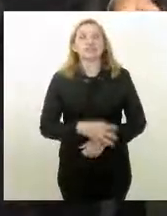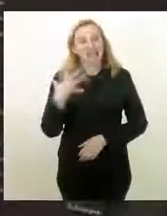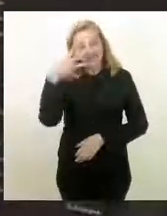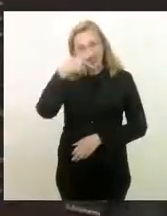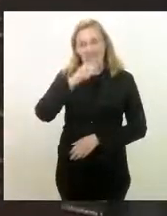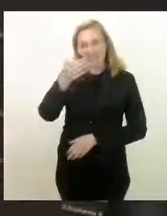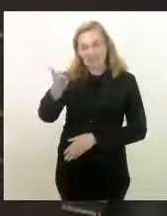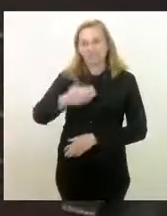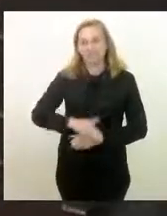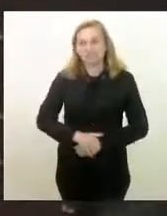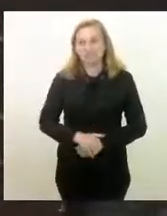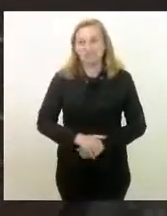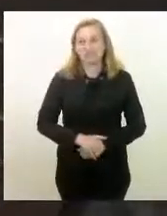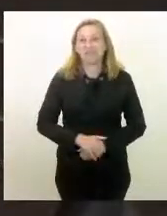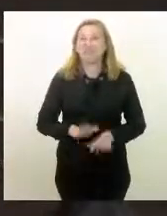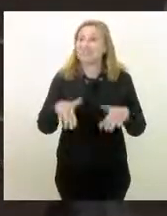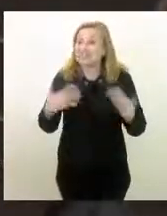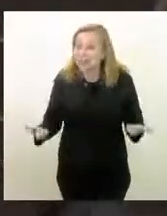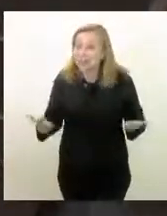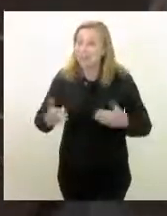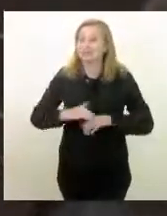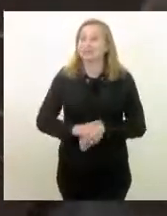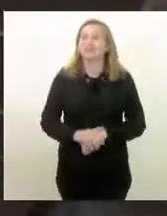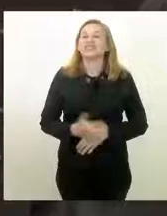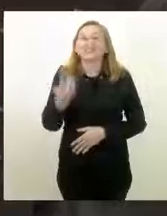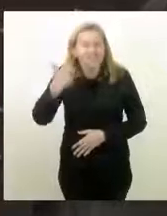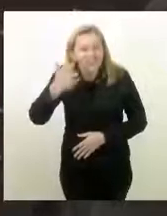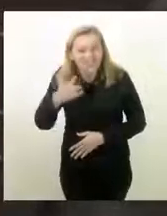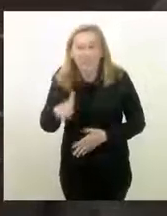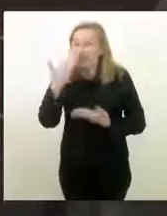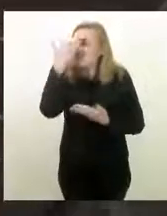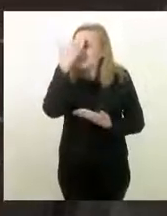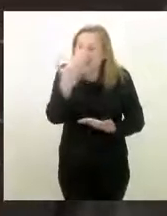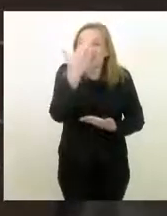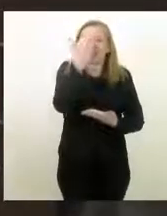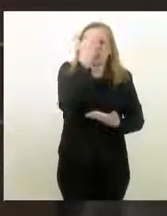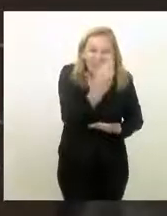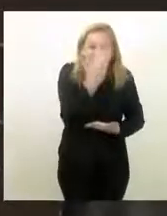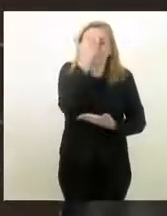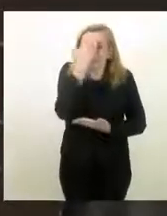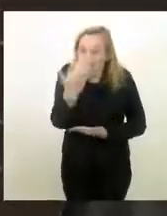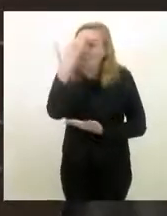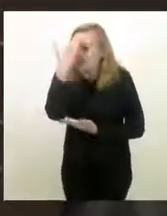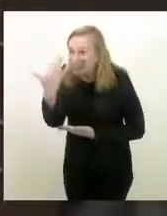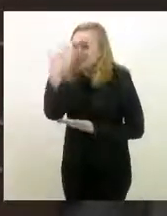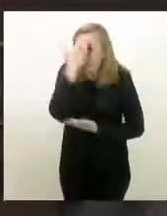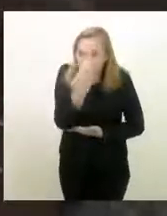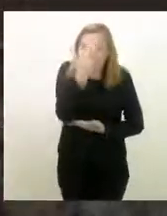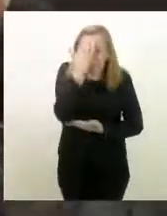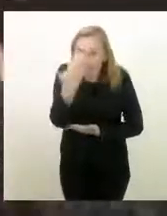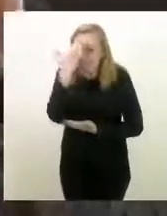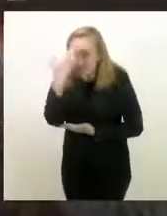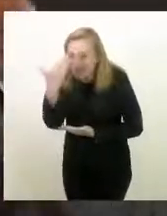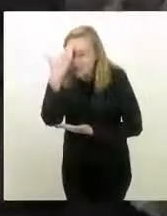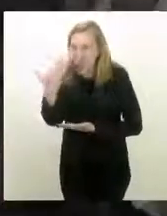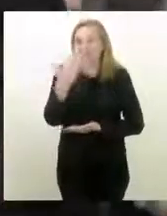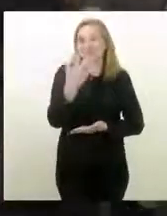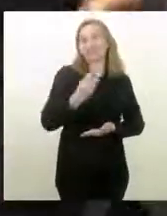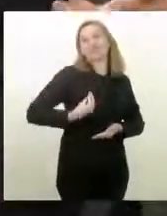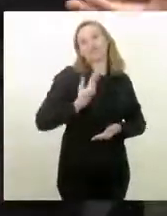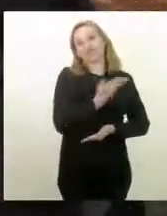Belíssima placa. Então, mais uma vez, obrigado, obrigado e obrigado. Obrigado pela presença.